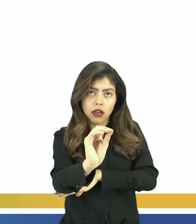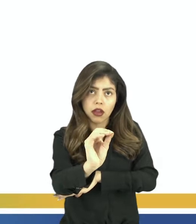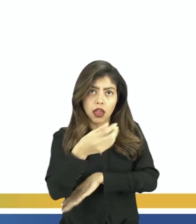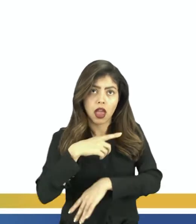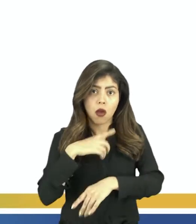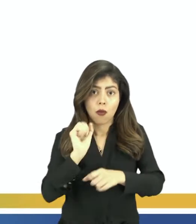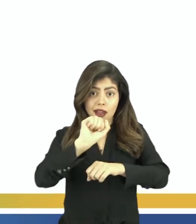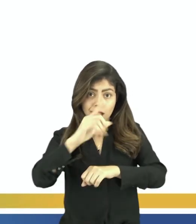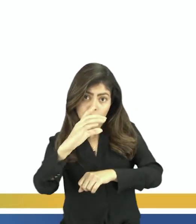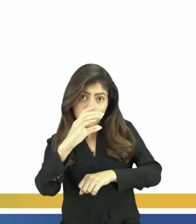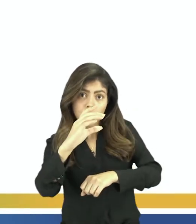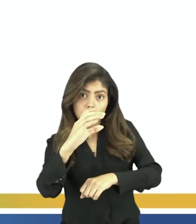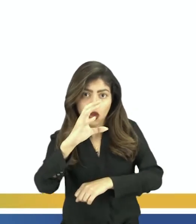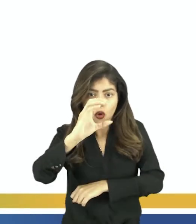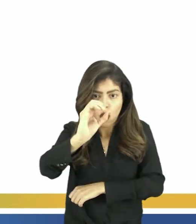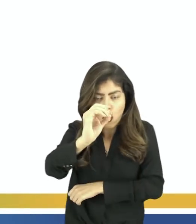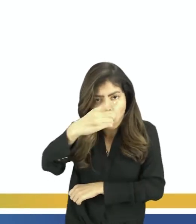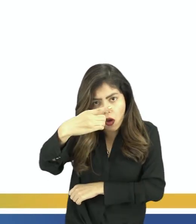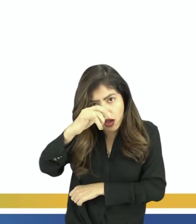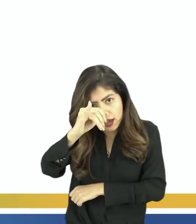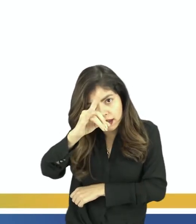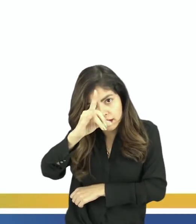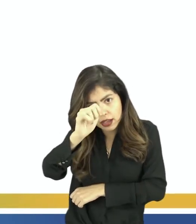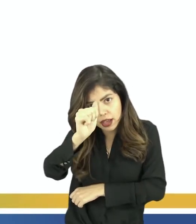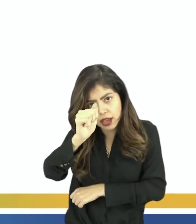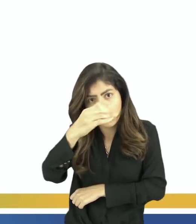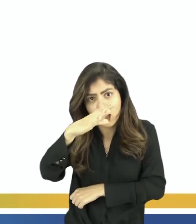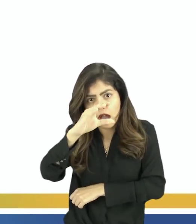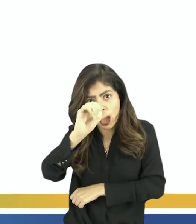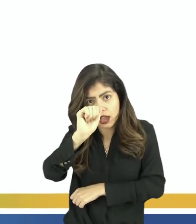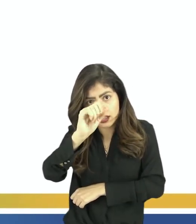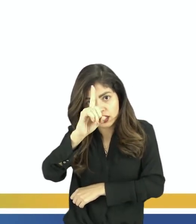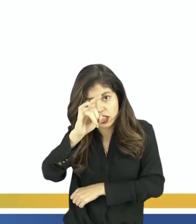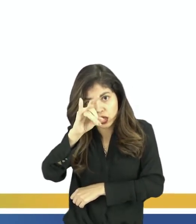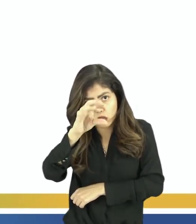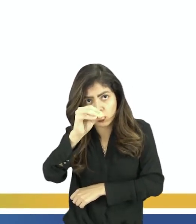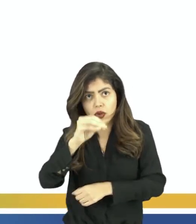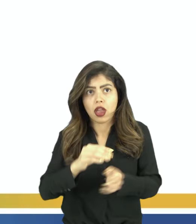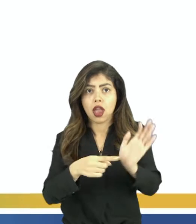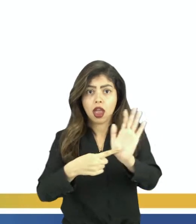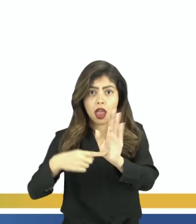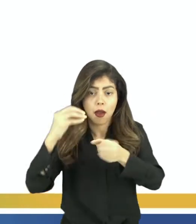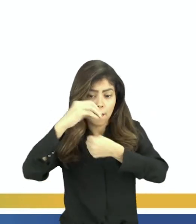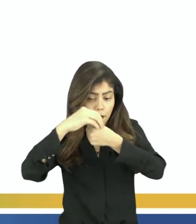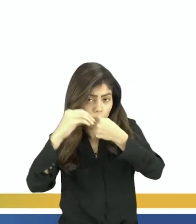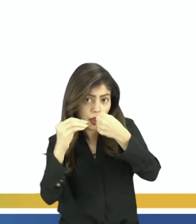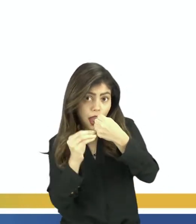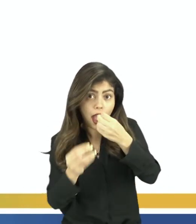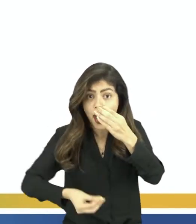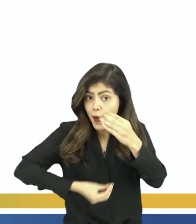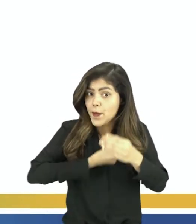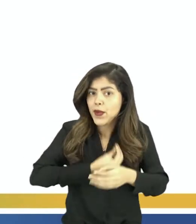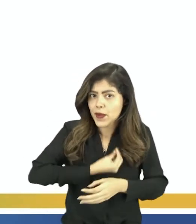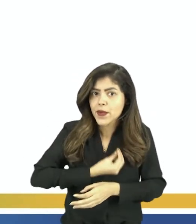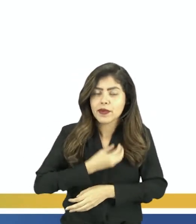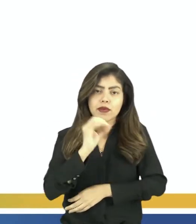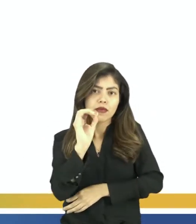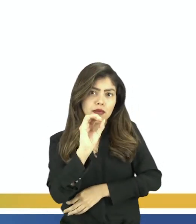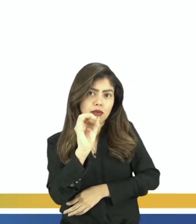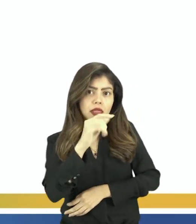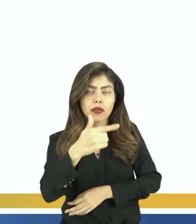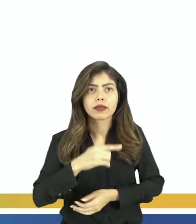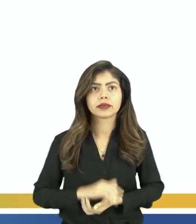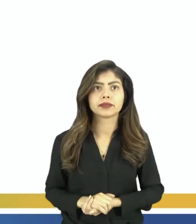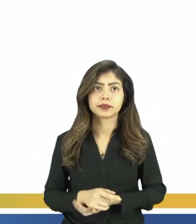ácido classificado como oxiácido. O que é isso? Na sua fórmula molecular vai ter a presença do oxigênio. Então, aqui, ó,